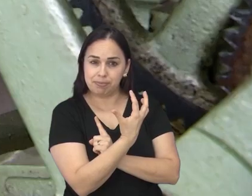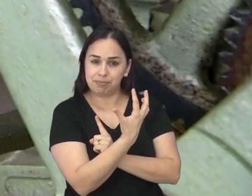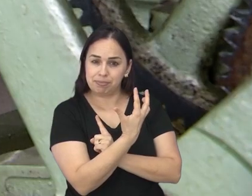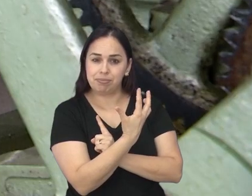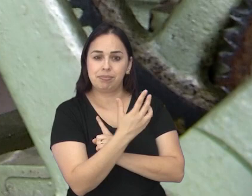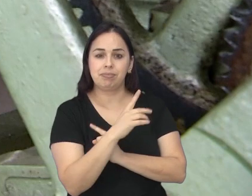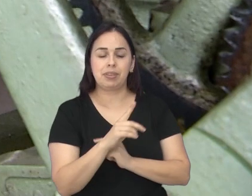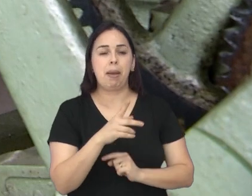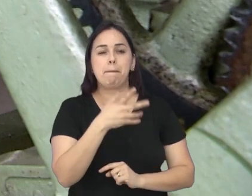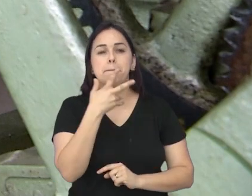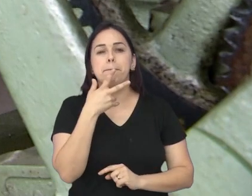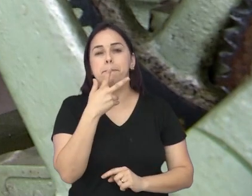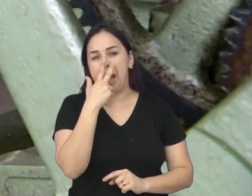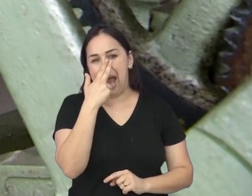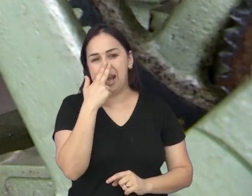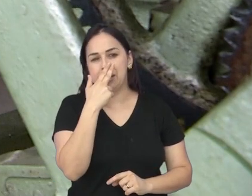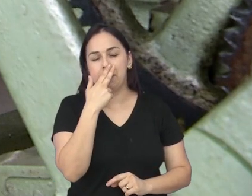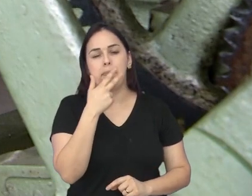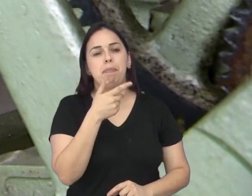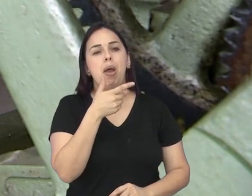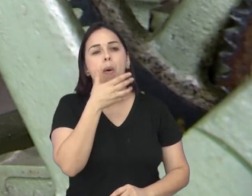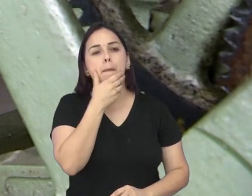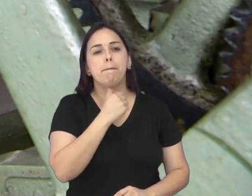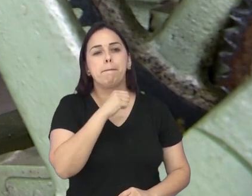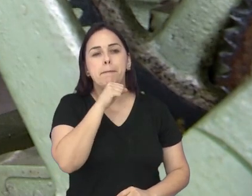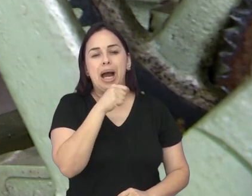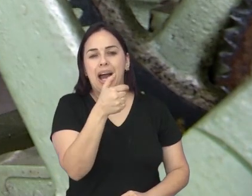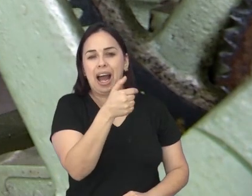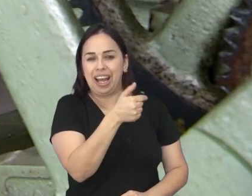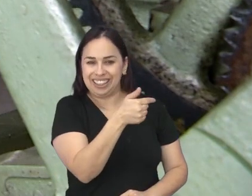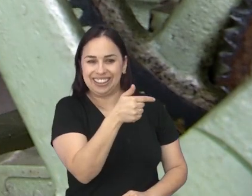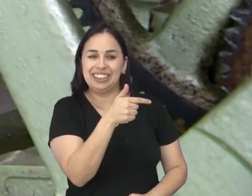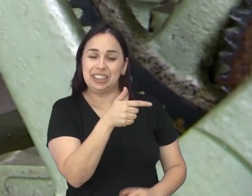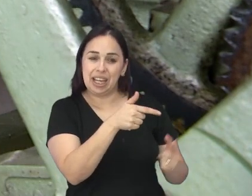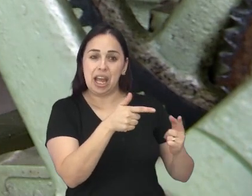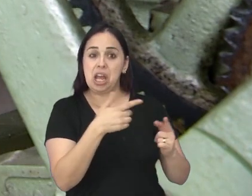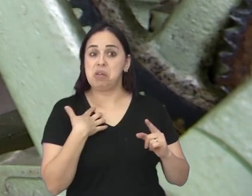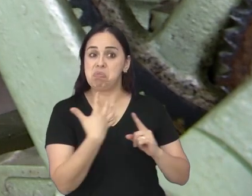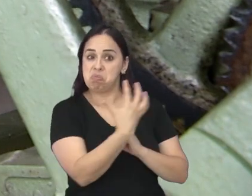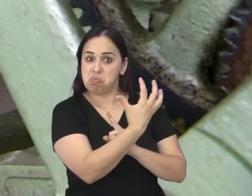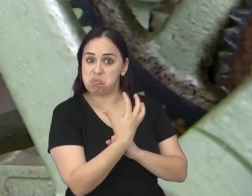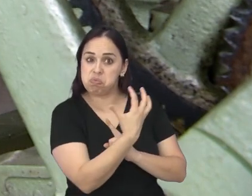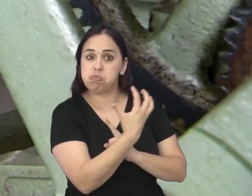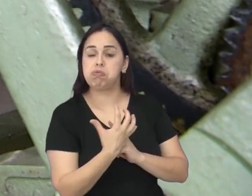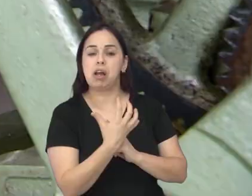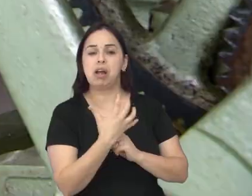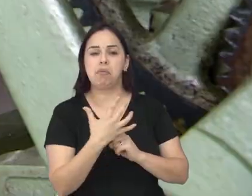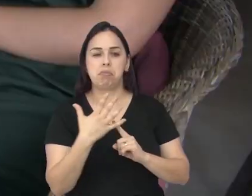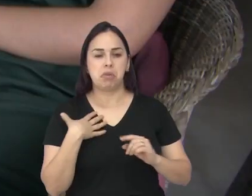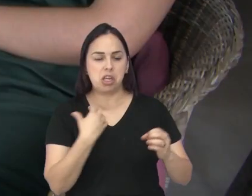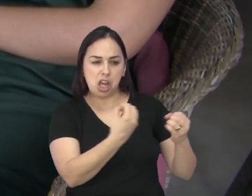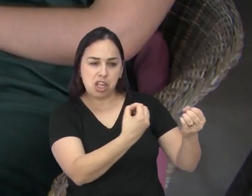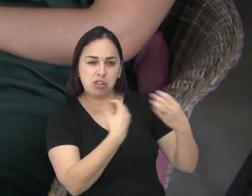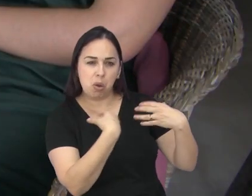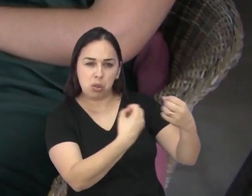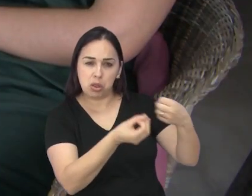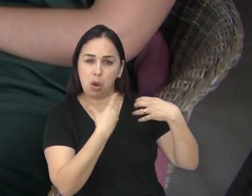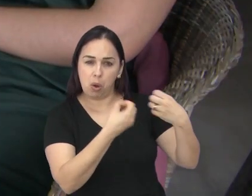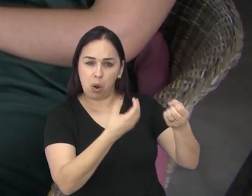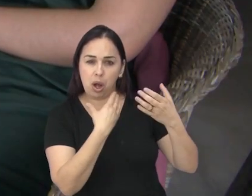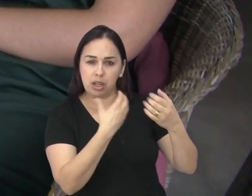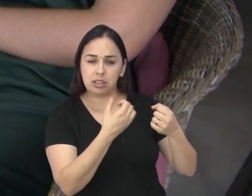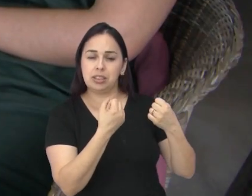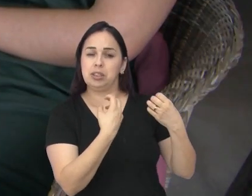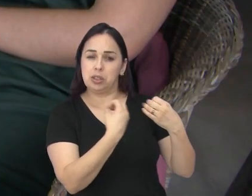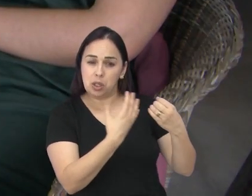o meu segundo pai, meu pai espiritual, né? Um cara que me colocou mesmo mais